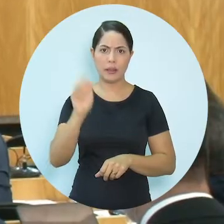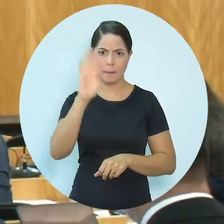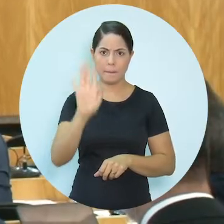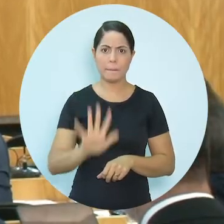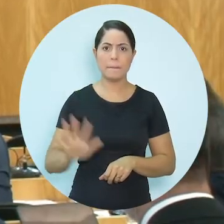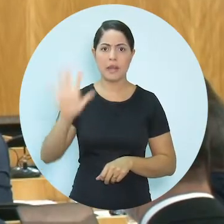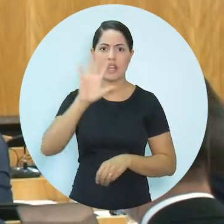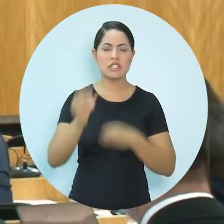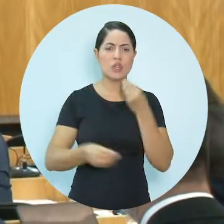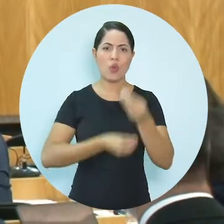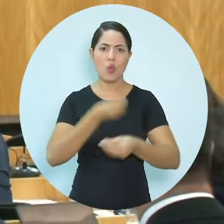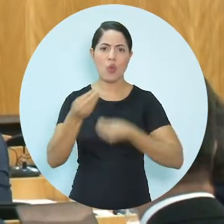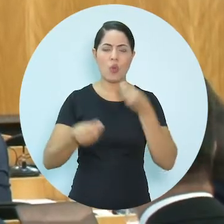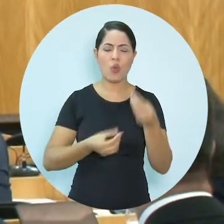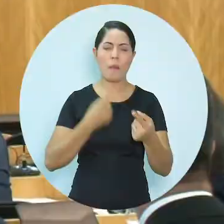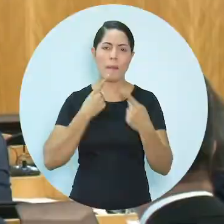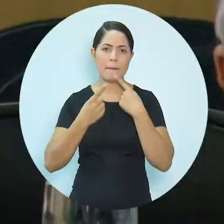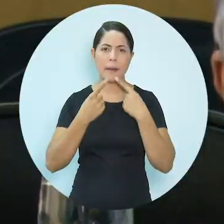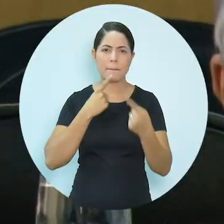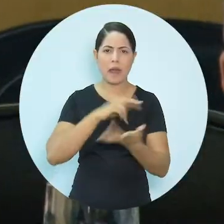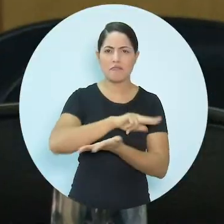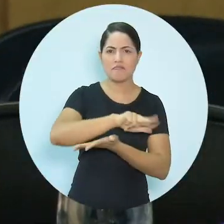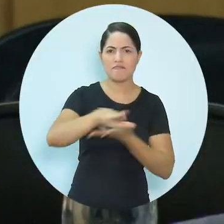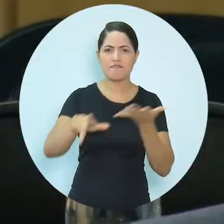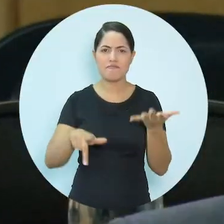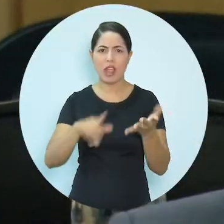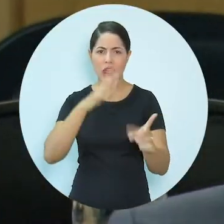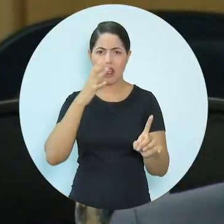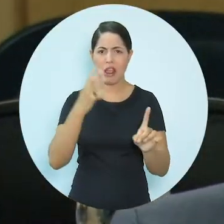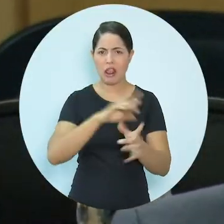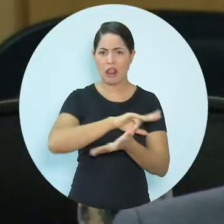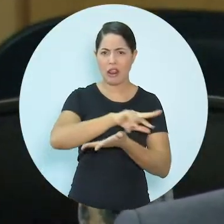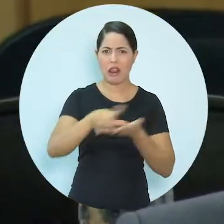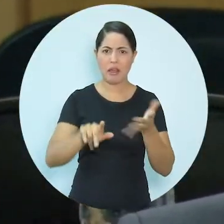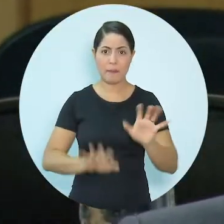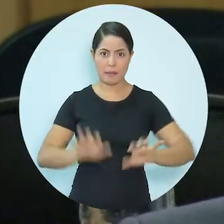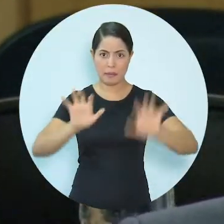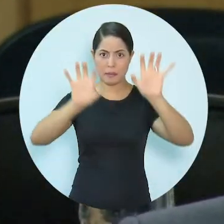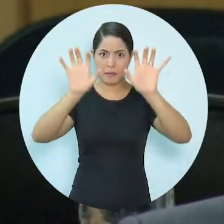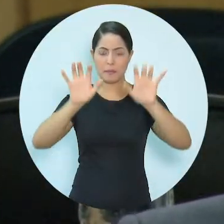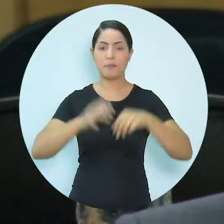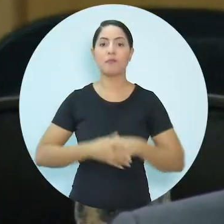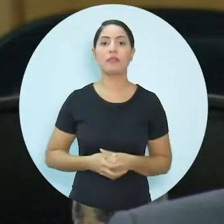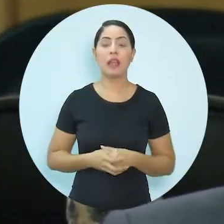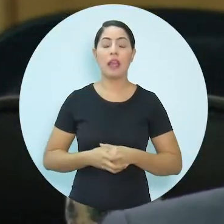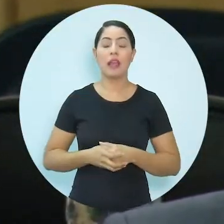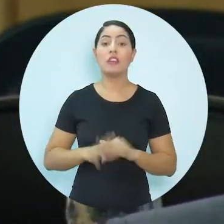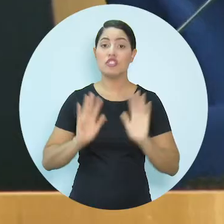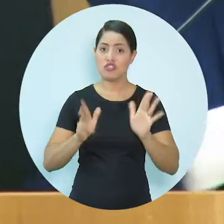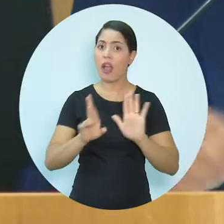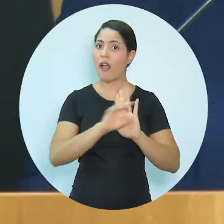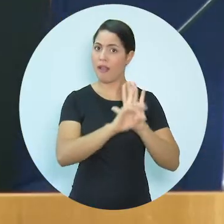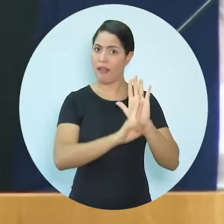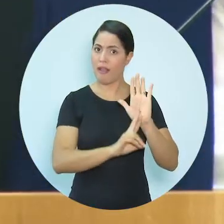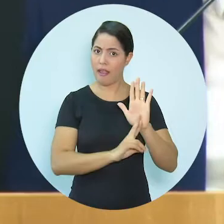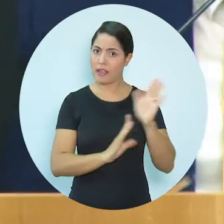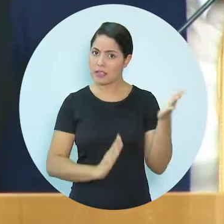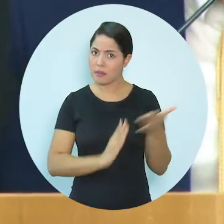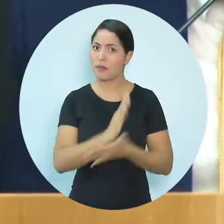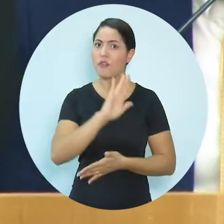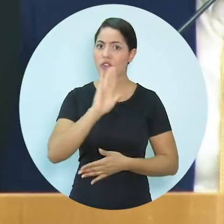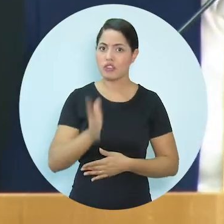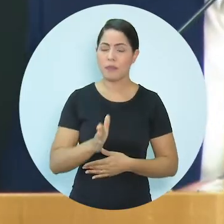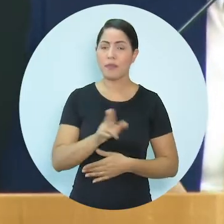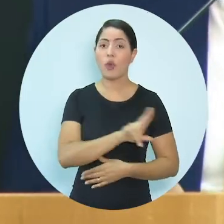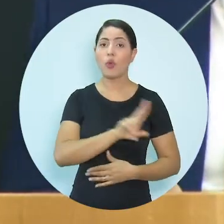feitas nas normas para que padrões de trabalho e competências fossem formatados para as ouvidorias nacional e seccionais. Pelas regras aprovadas no